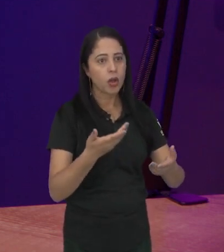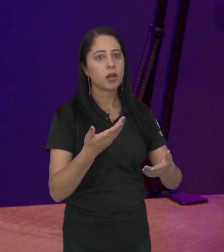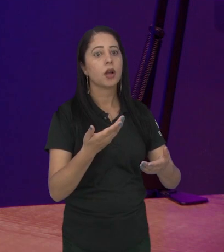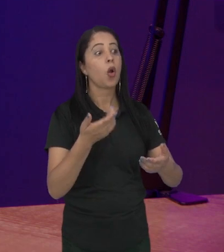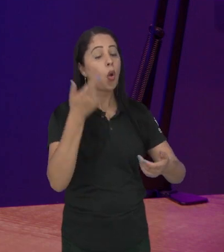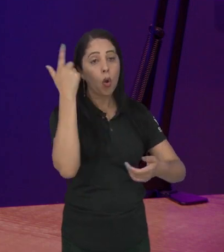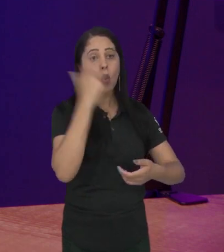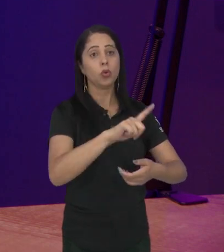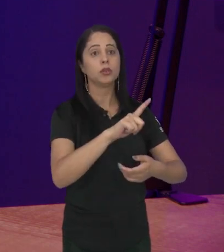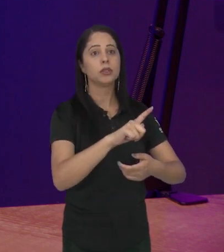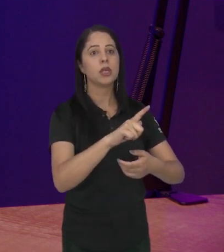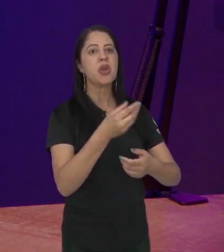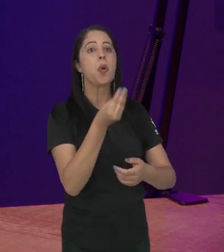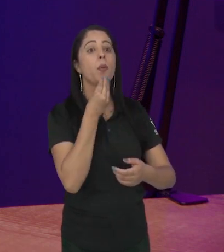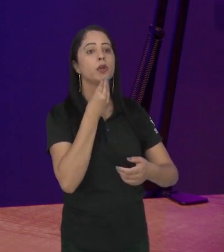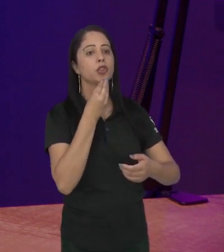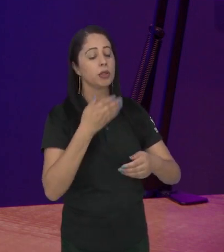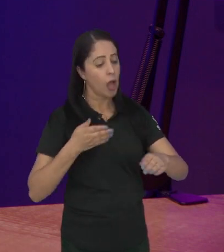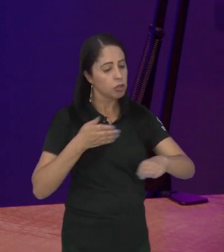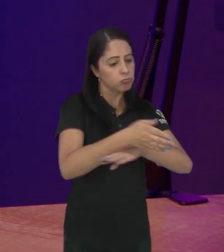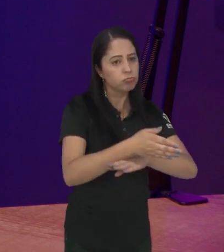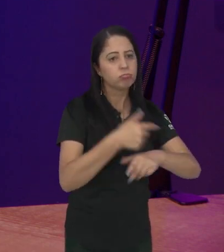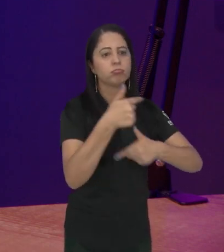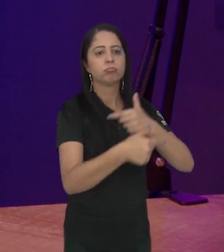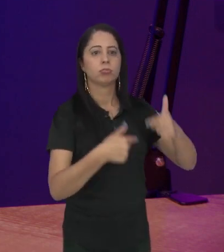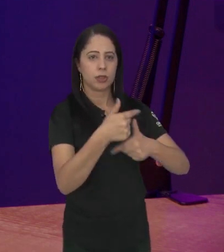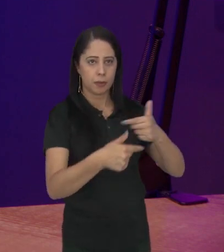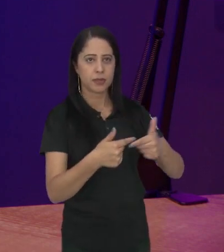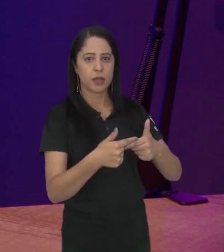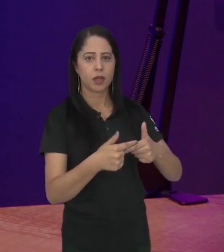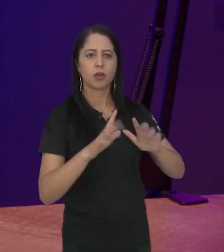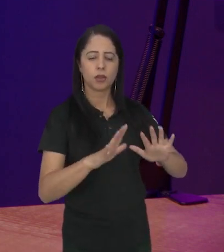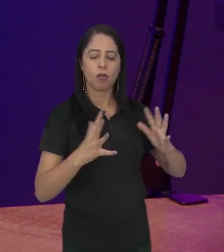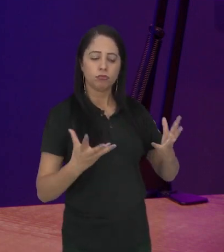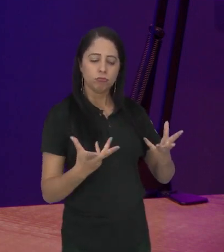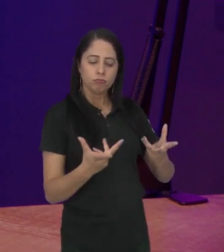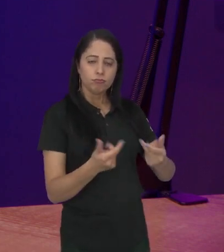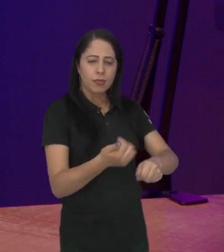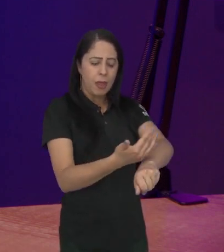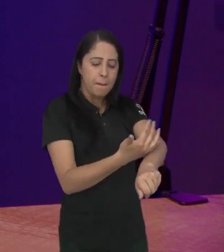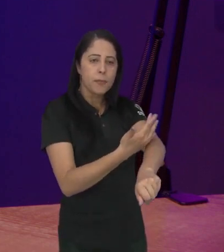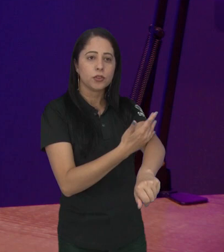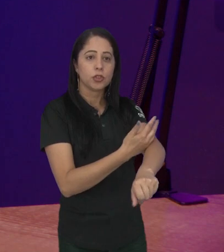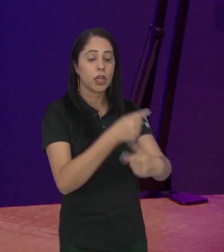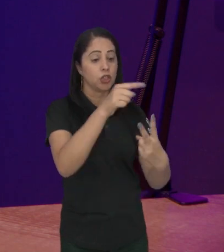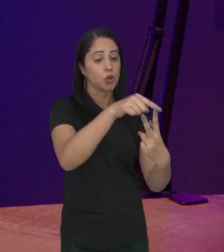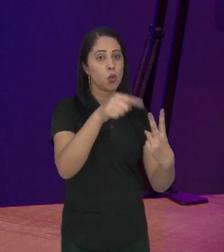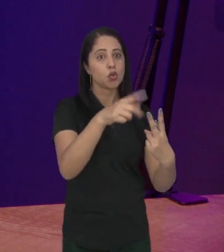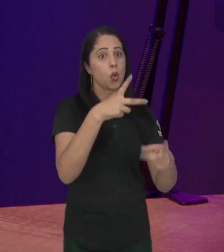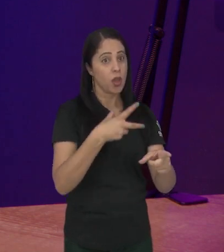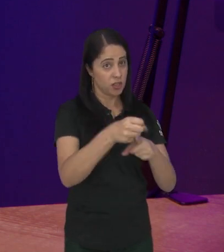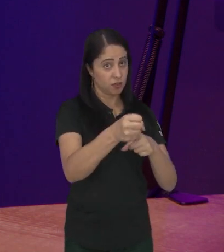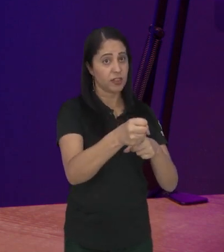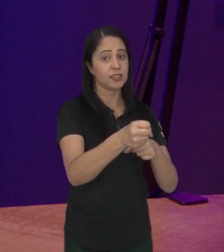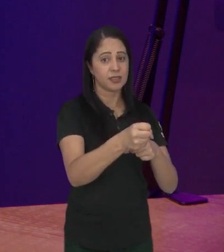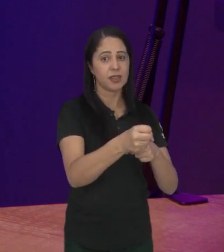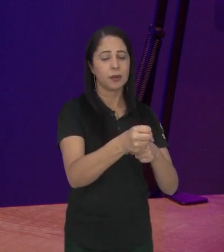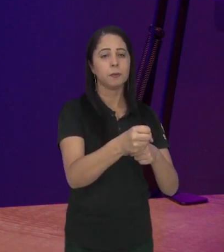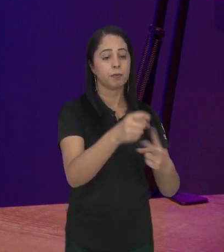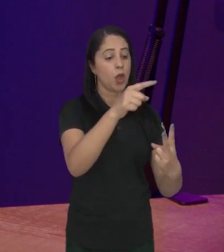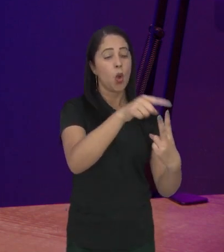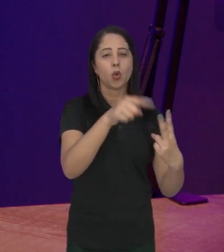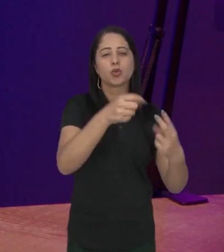voltou, ele conseguiu se desenvolver, realmente foi muito emocionante, né? Os dois ganharam um Globo de Ouro e é muito emocionante ver